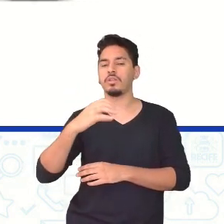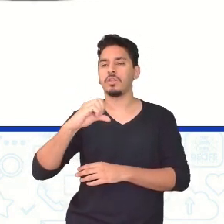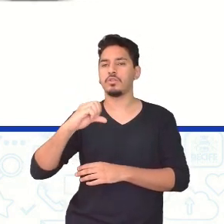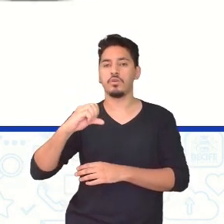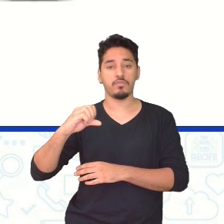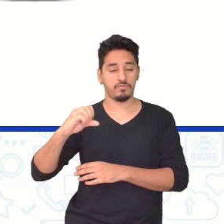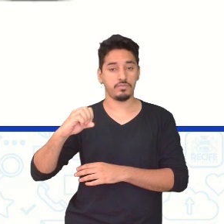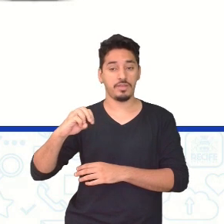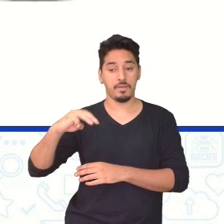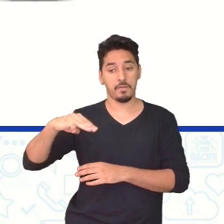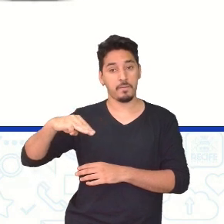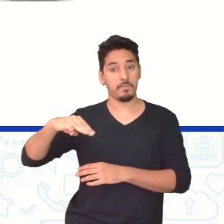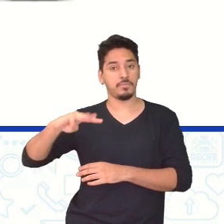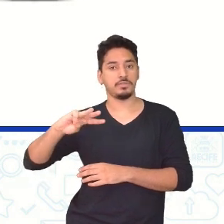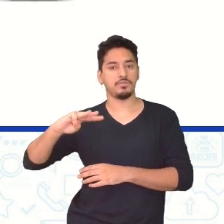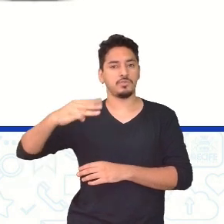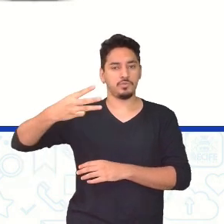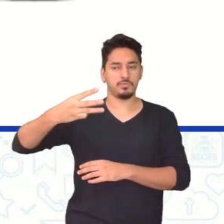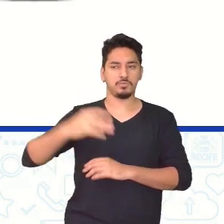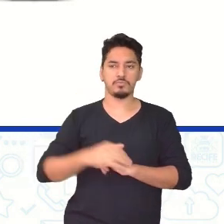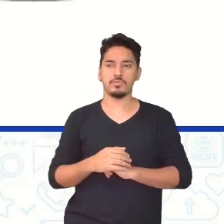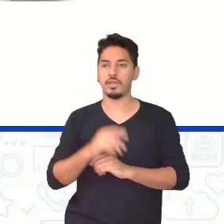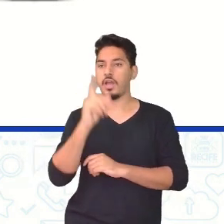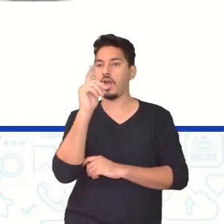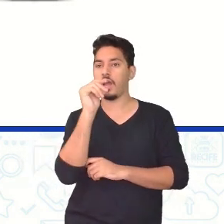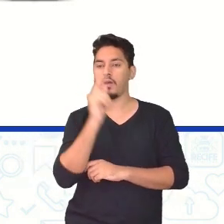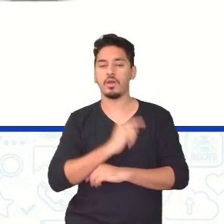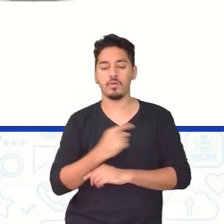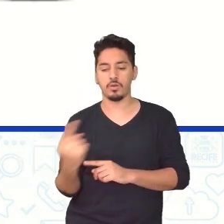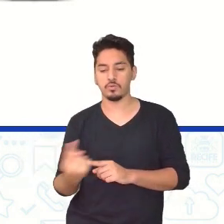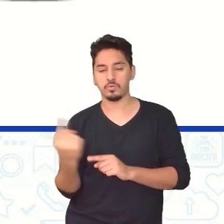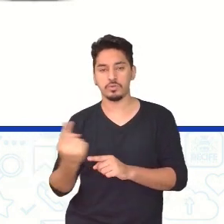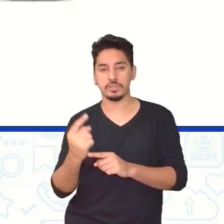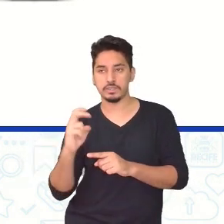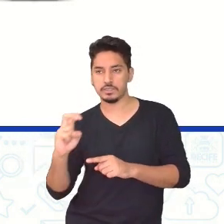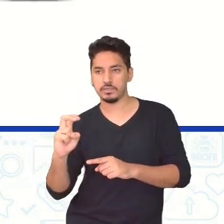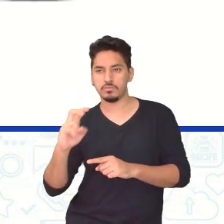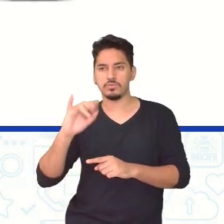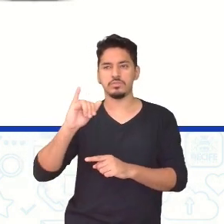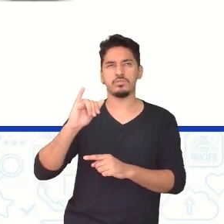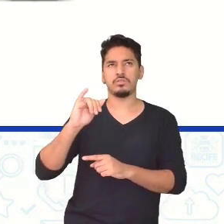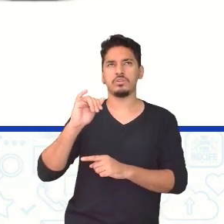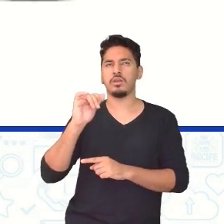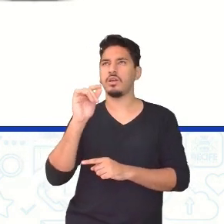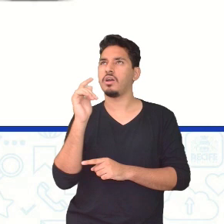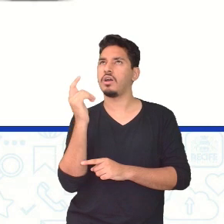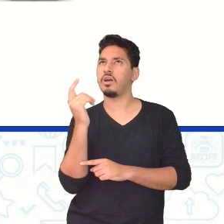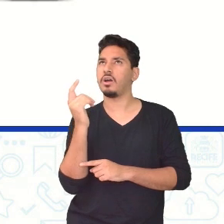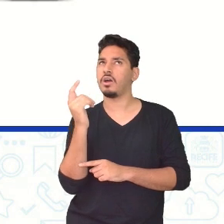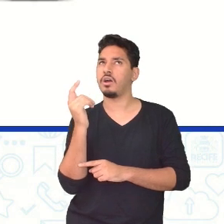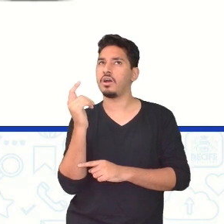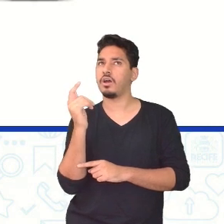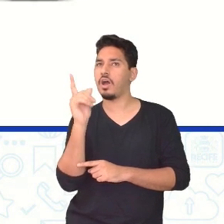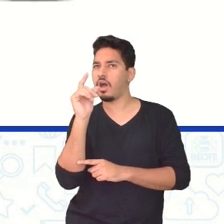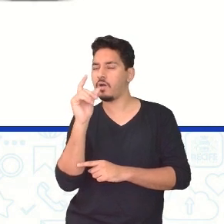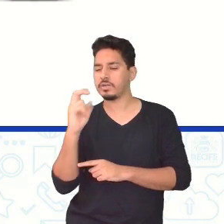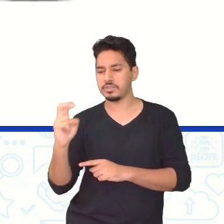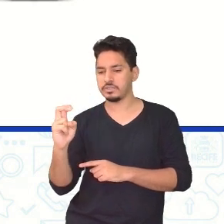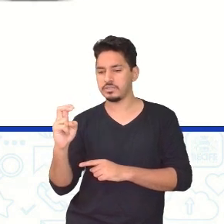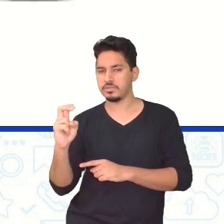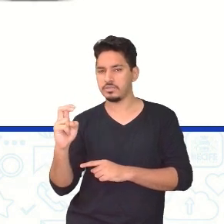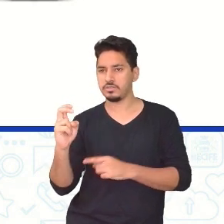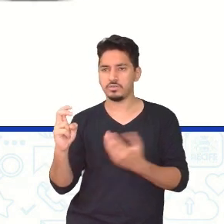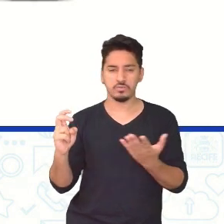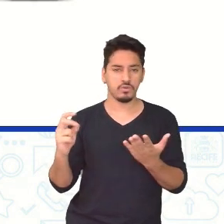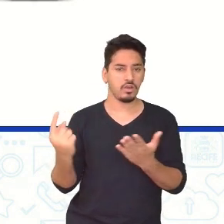49 metros cúbicos e que a água atinge uma altura de 5 metros. Se a água é 5 metros, então a altura da água é